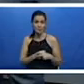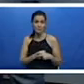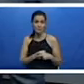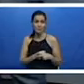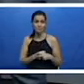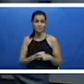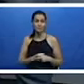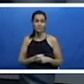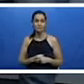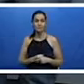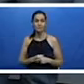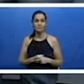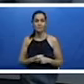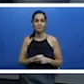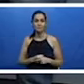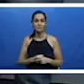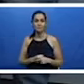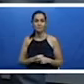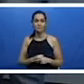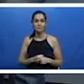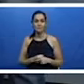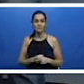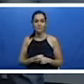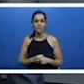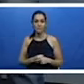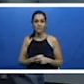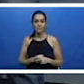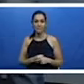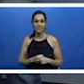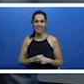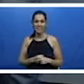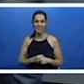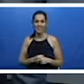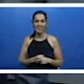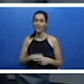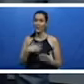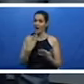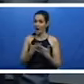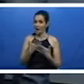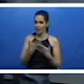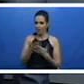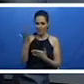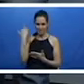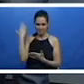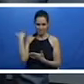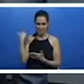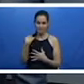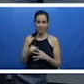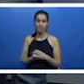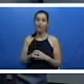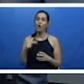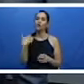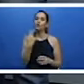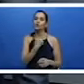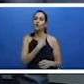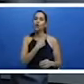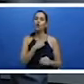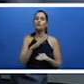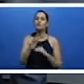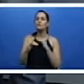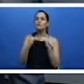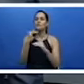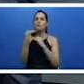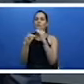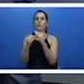exemplo agora, mas... Enfim, na última aula, a gente tentou desenvolver um